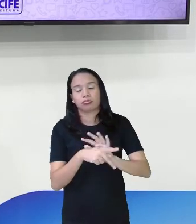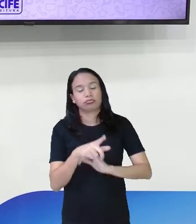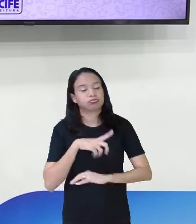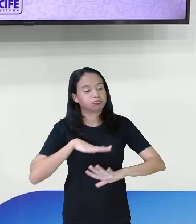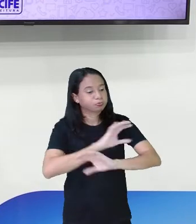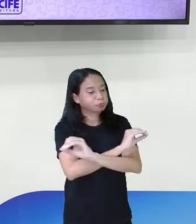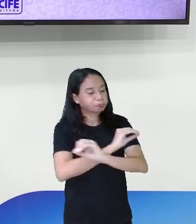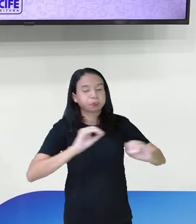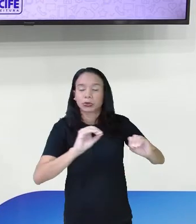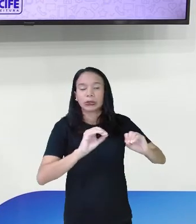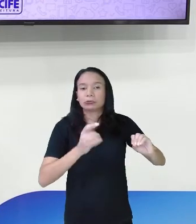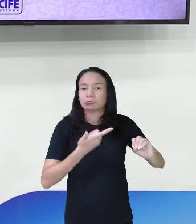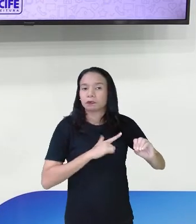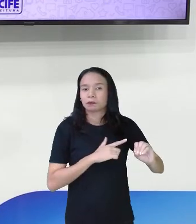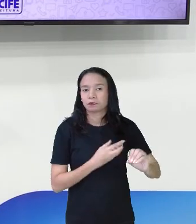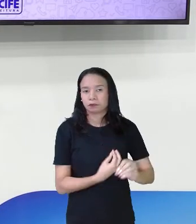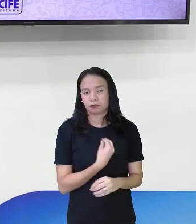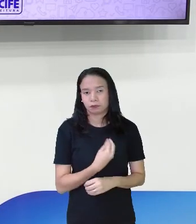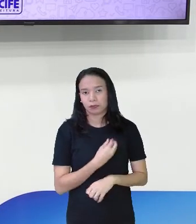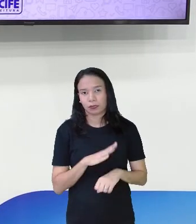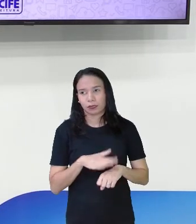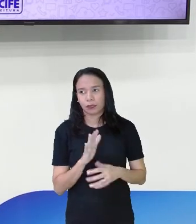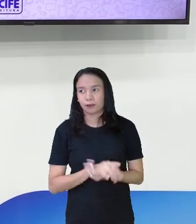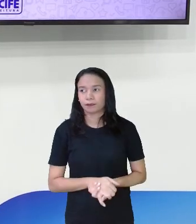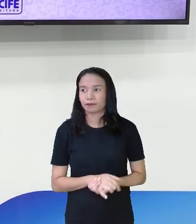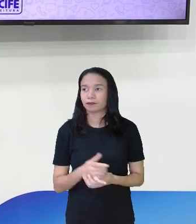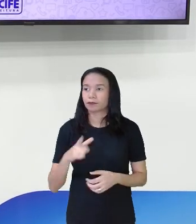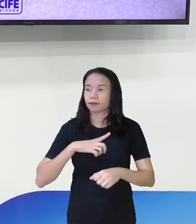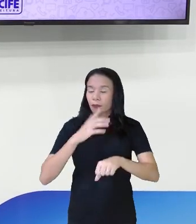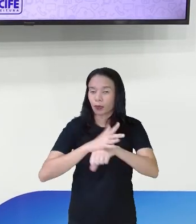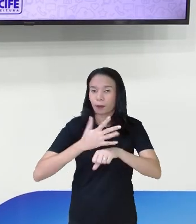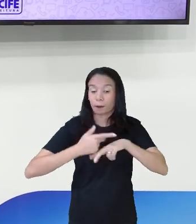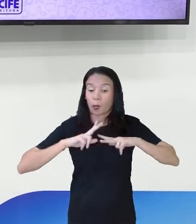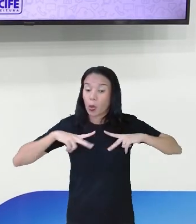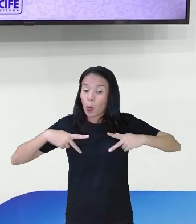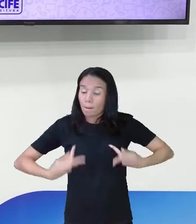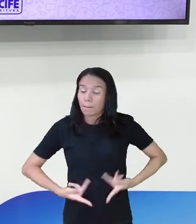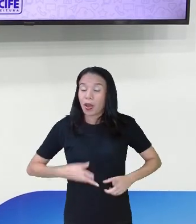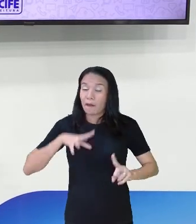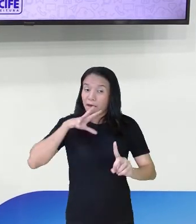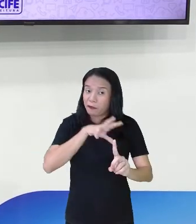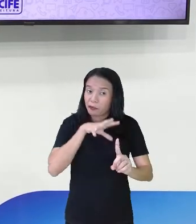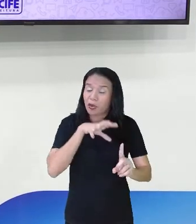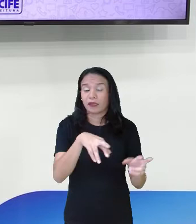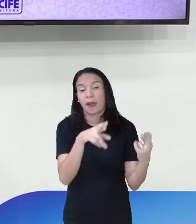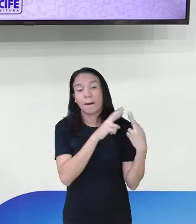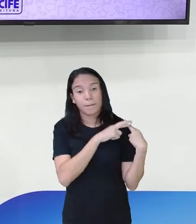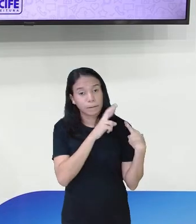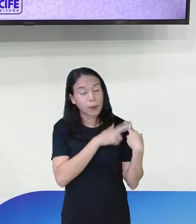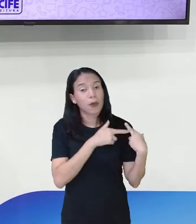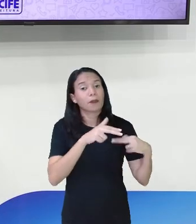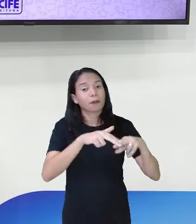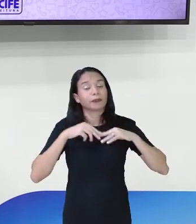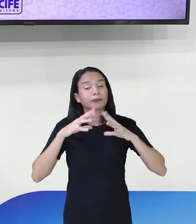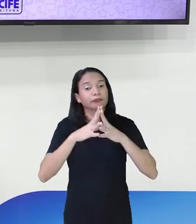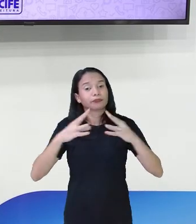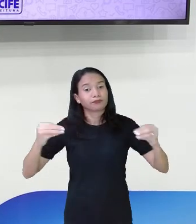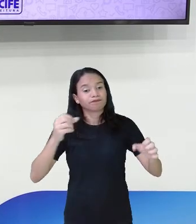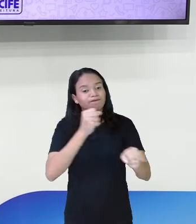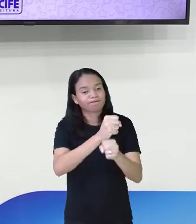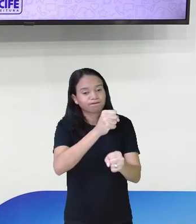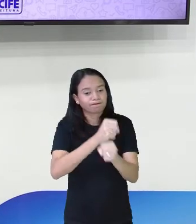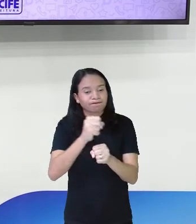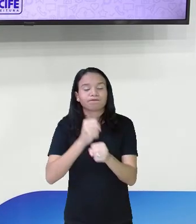em lugar nenhum, simplesmente não existem mais. A ação humana é a principal responsável pelo desaparecimento